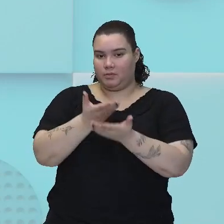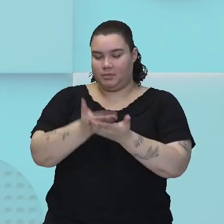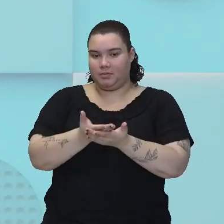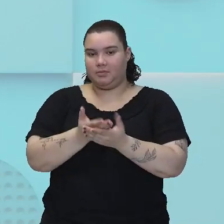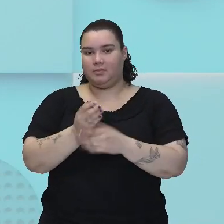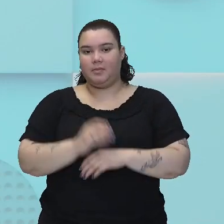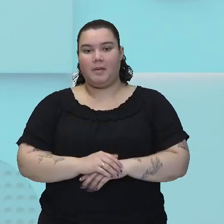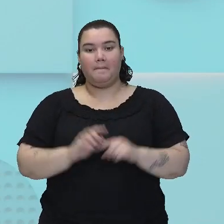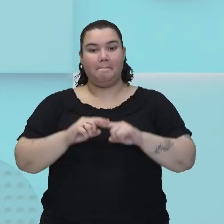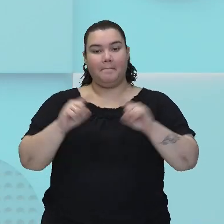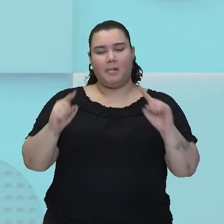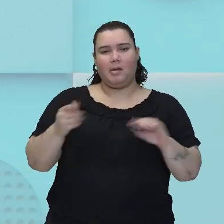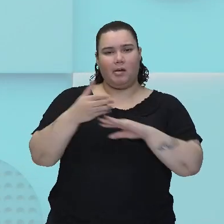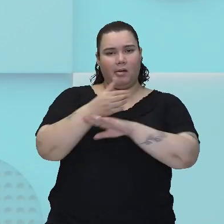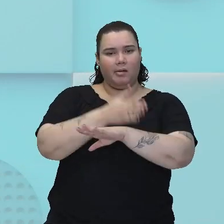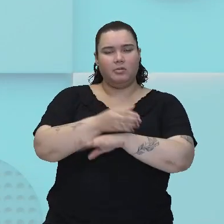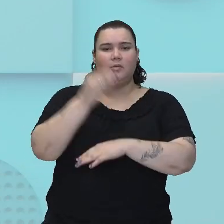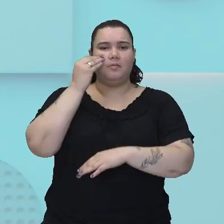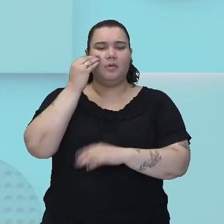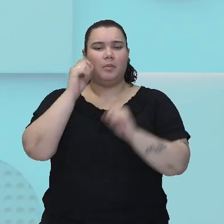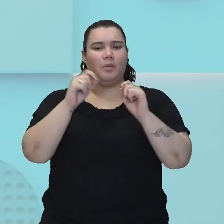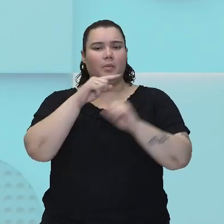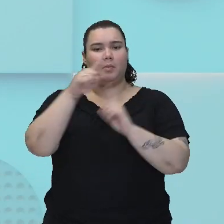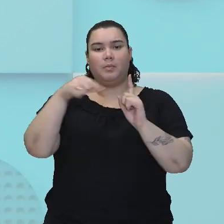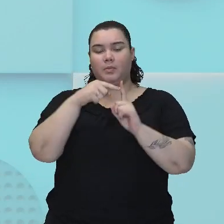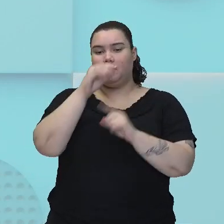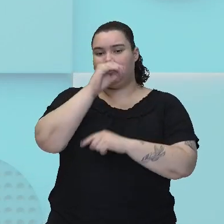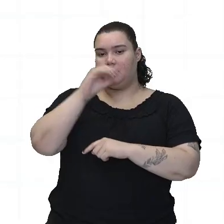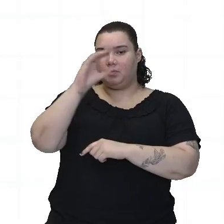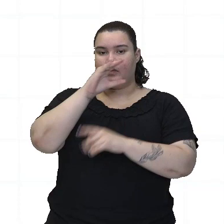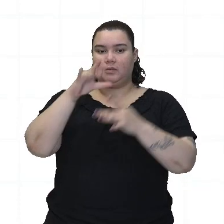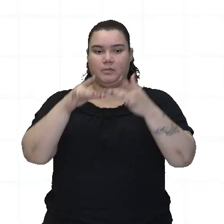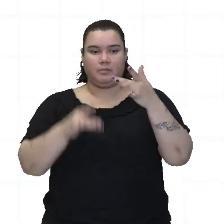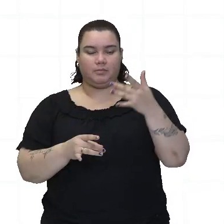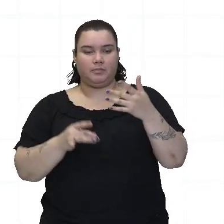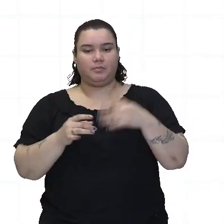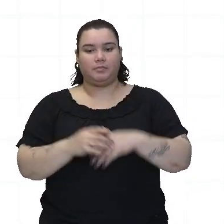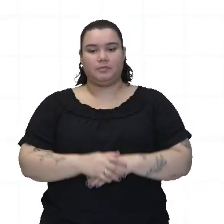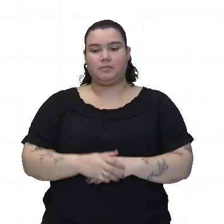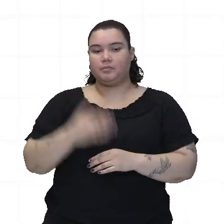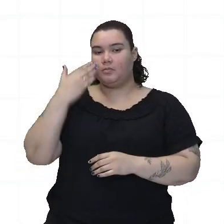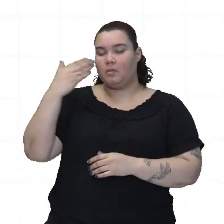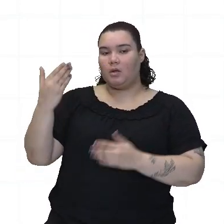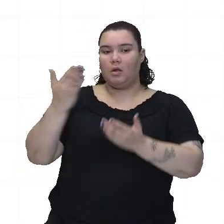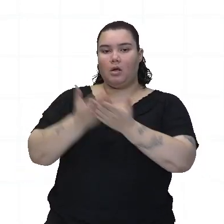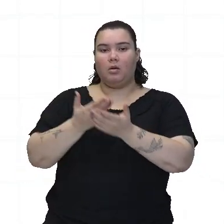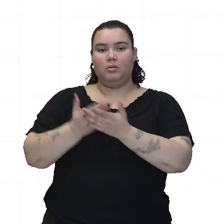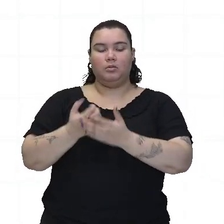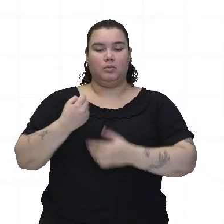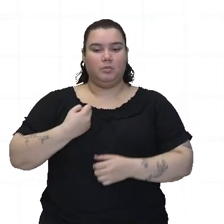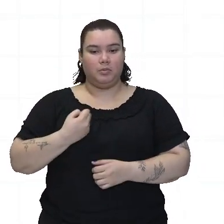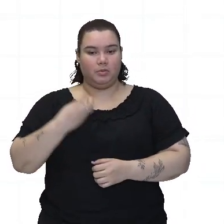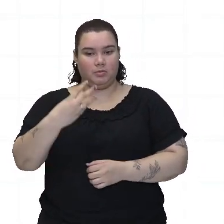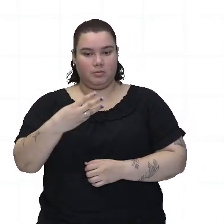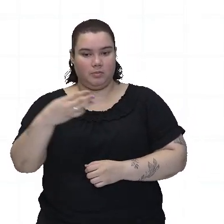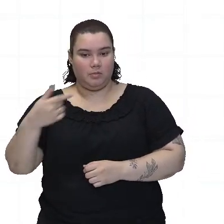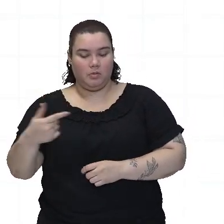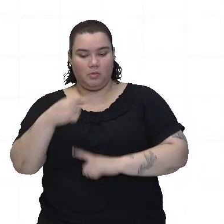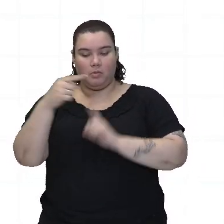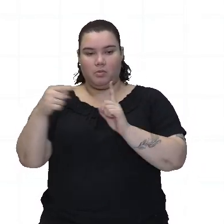gente ir para a aula, bora dar uma olhadinha no nosso objeto de conhecimento e detalhamento. Então é a aula 32, com o objeto de